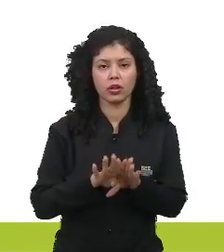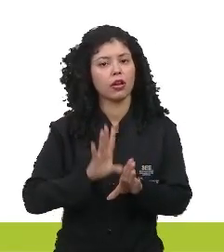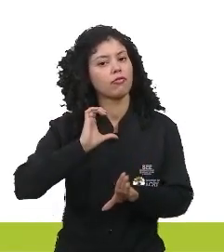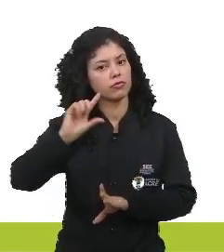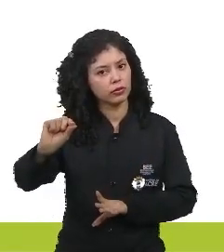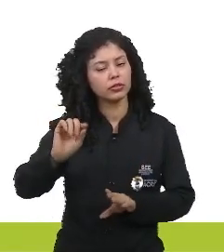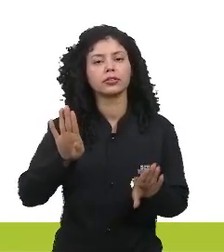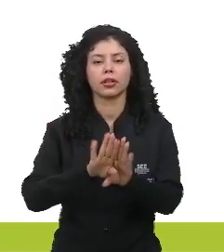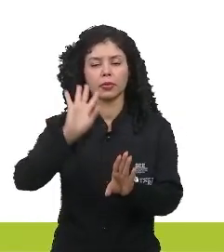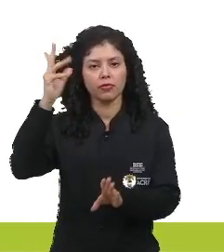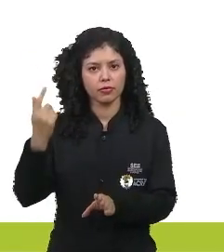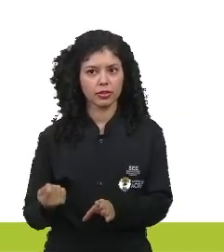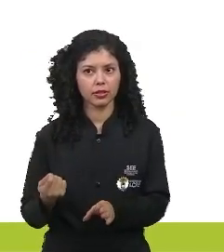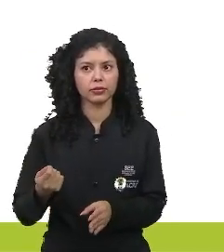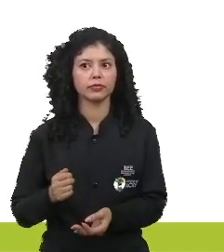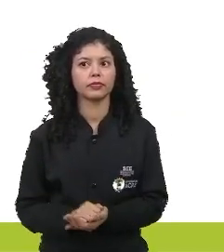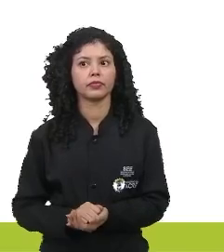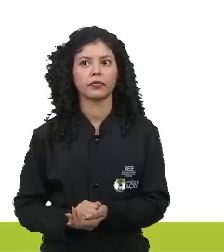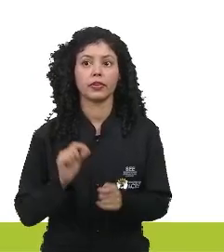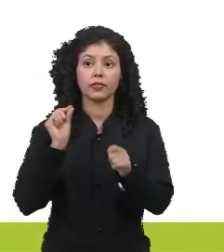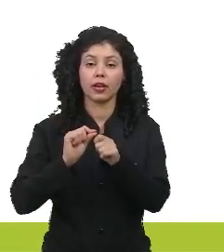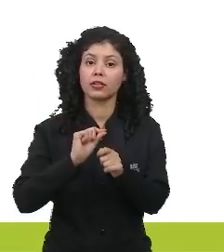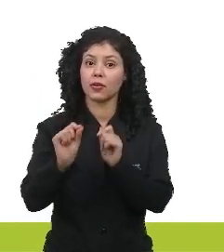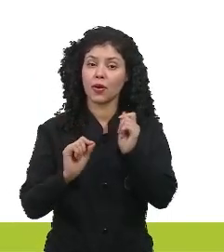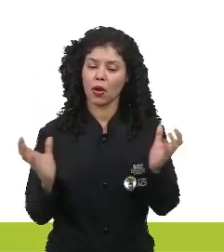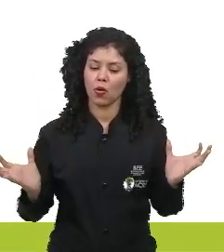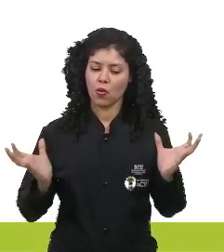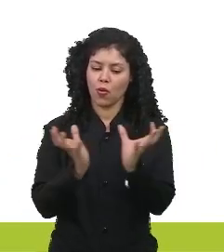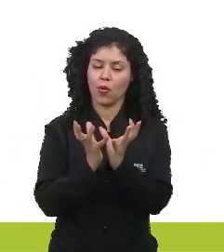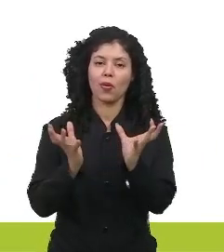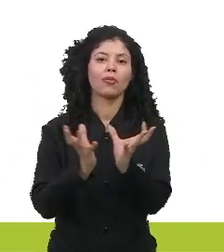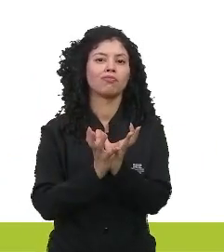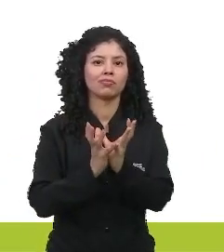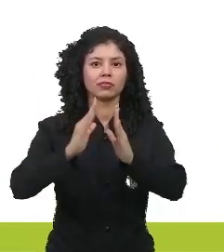o africano, e aí ele vai formar, no meio do